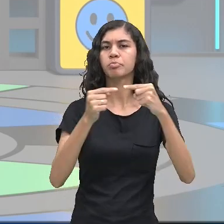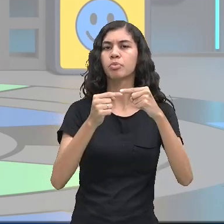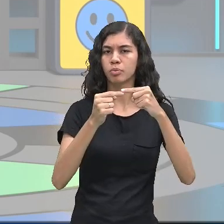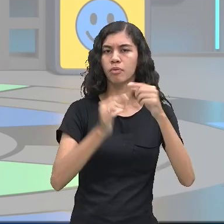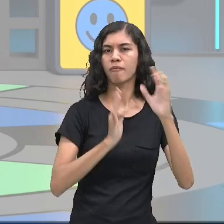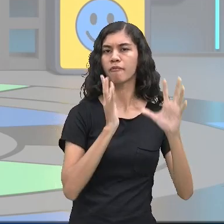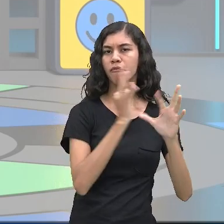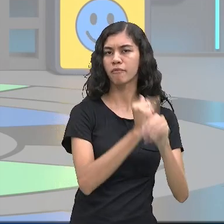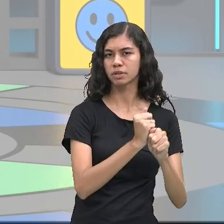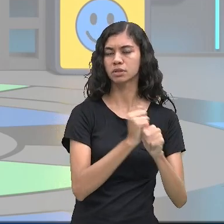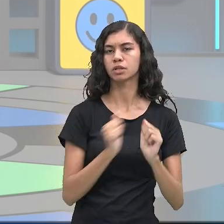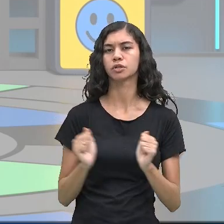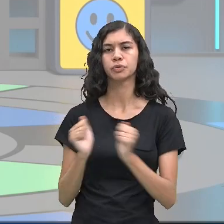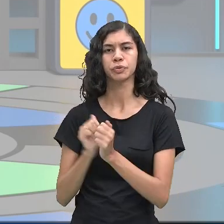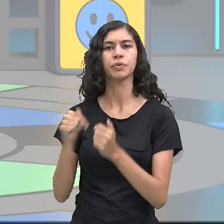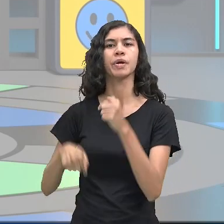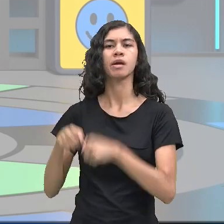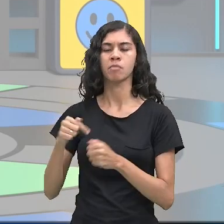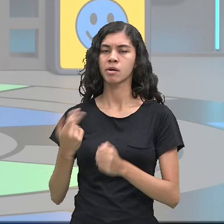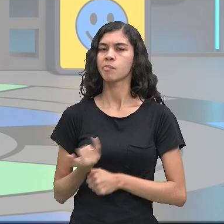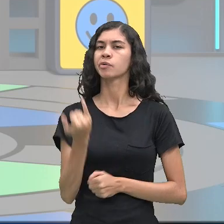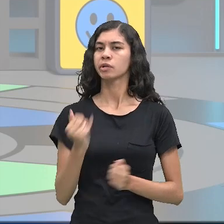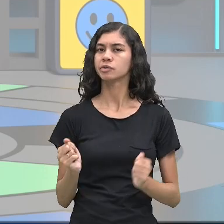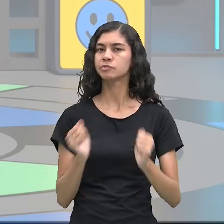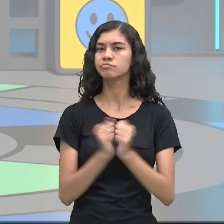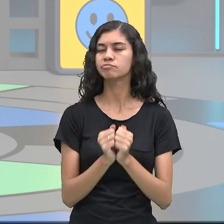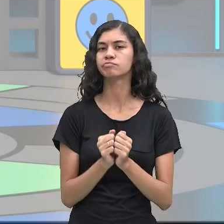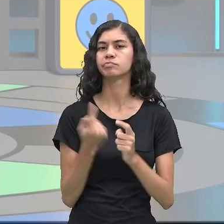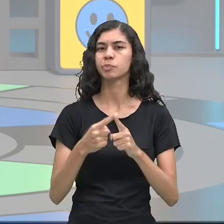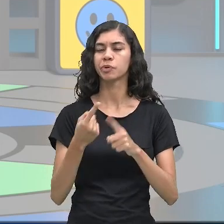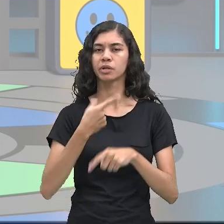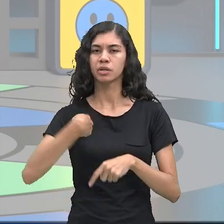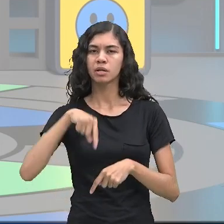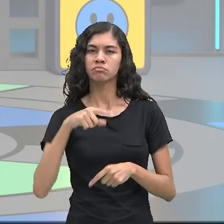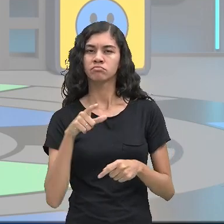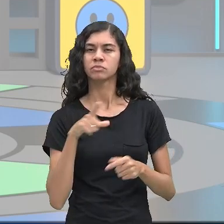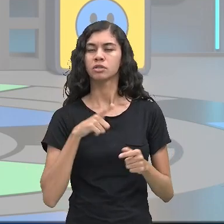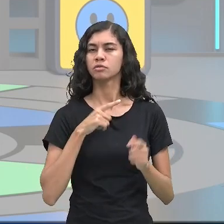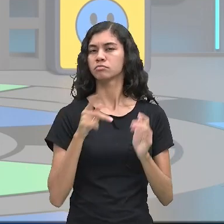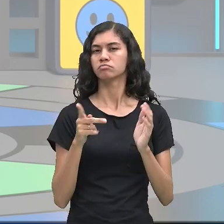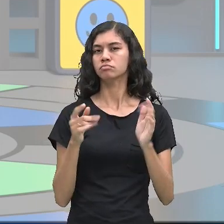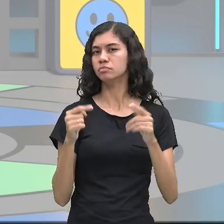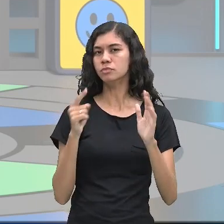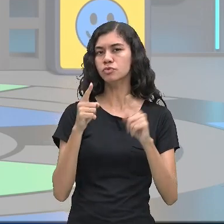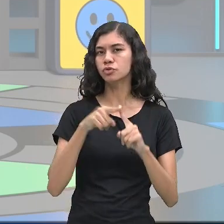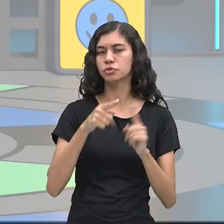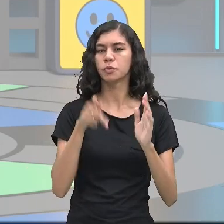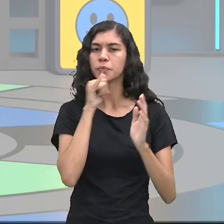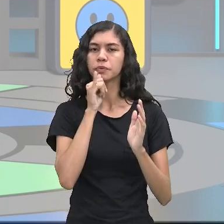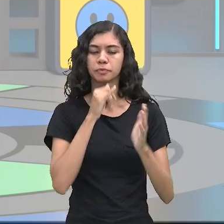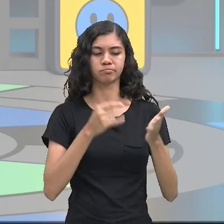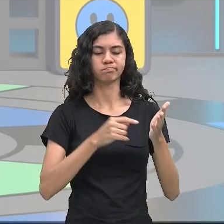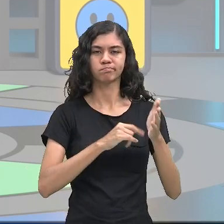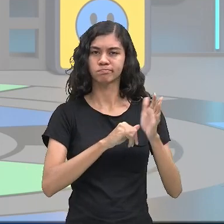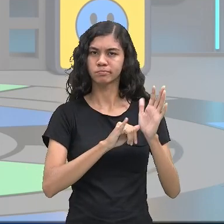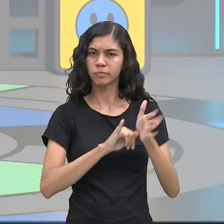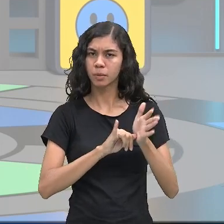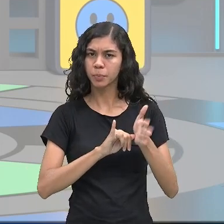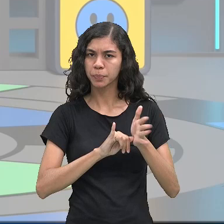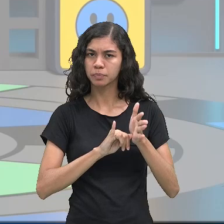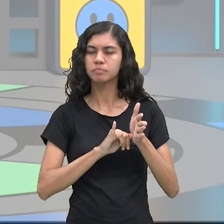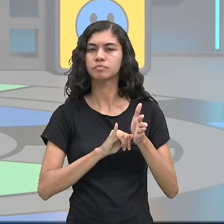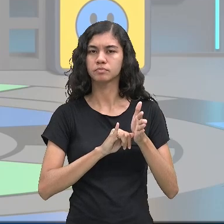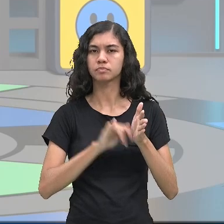e a química. Por quê? Porque nós temos uma espécie de gerador que é essa espécie de gerador, ela transforma